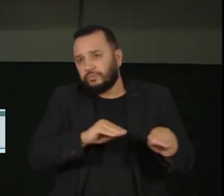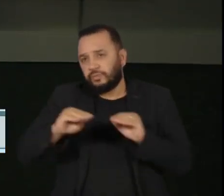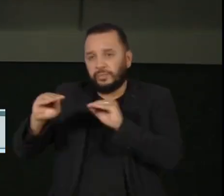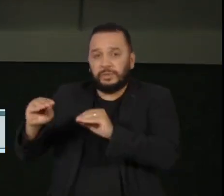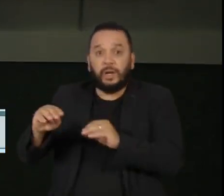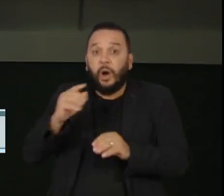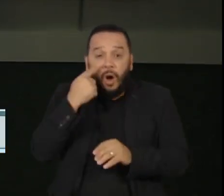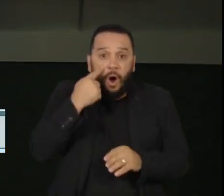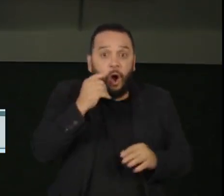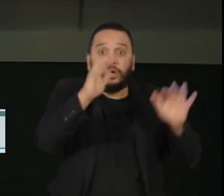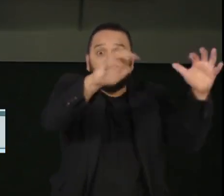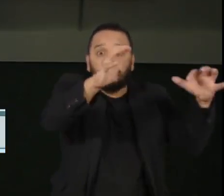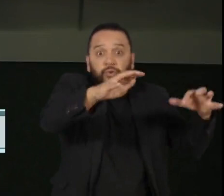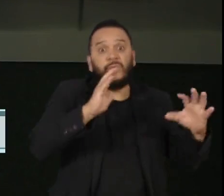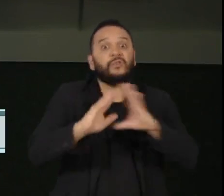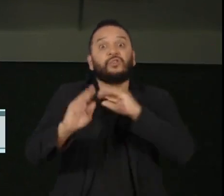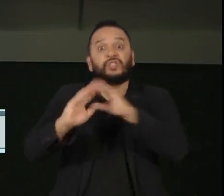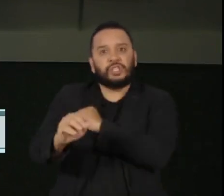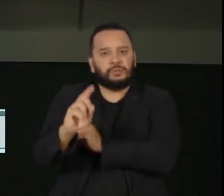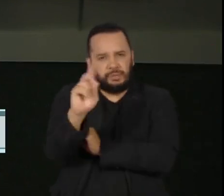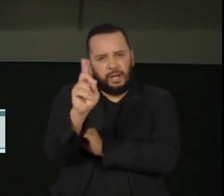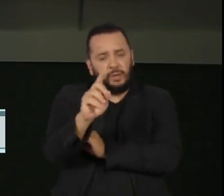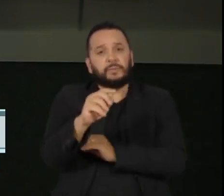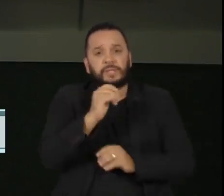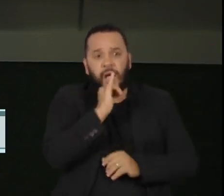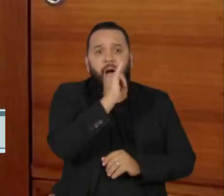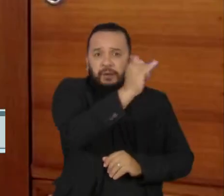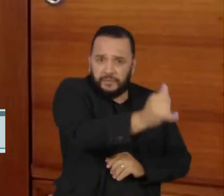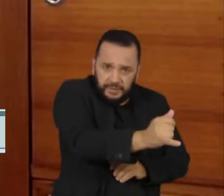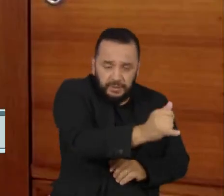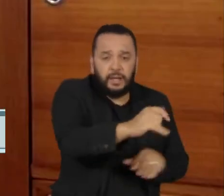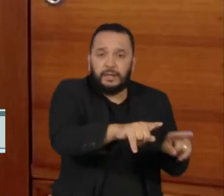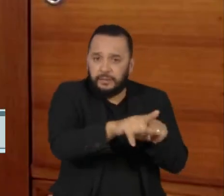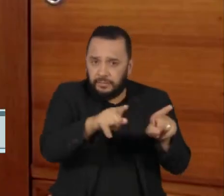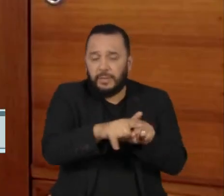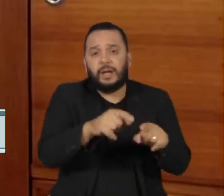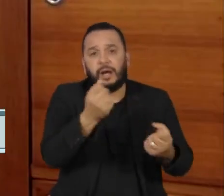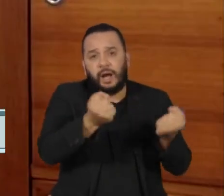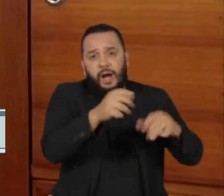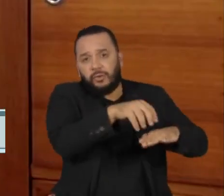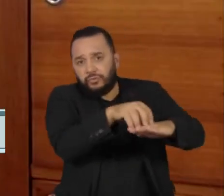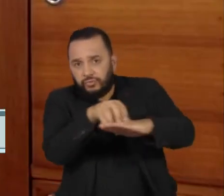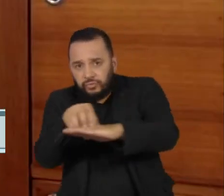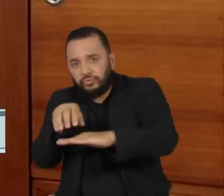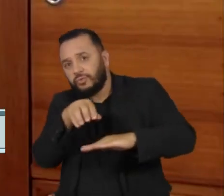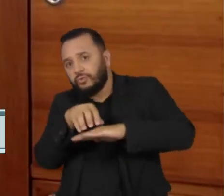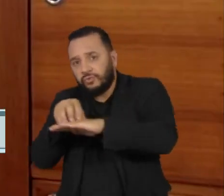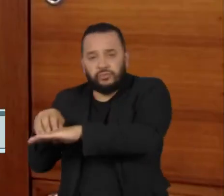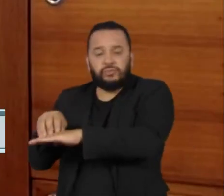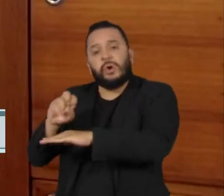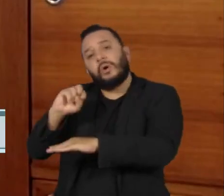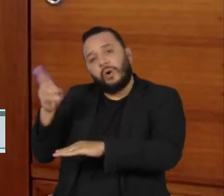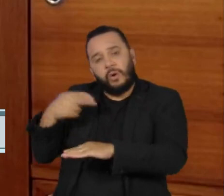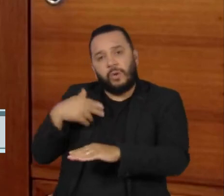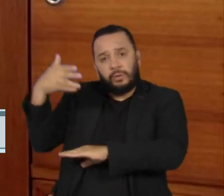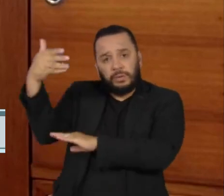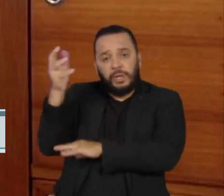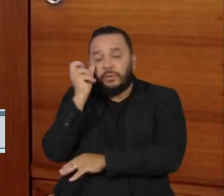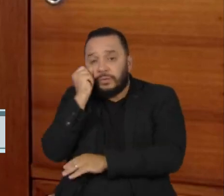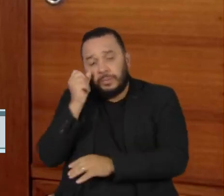um evento e vocês precisam sair. Então, é bastante complexo, por isso que eu destaquei a importância da meteorologia no